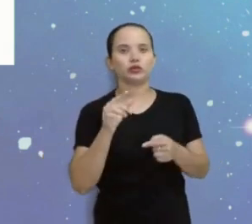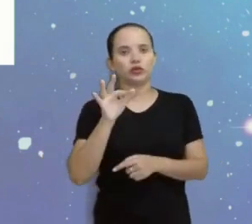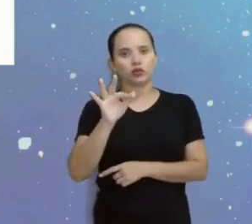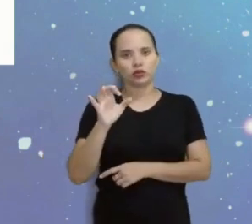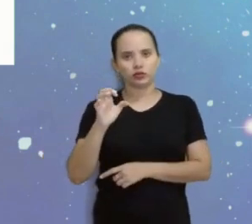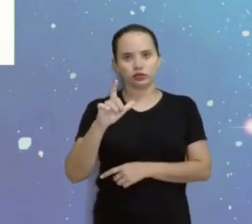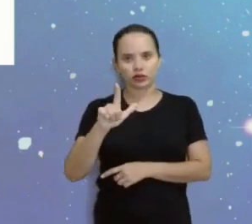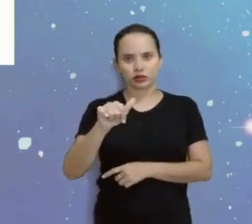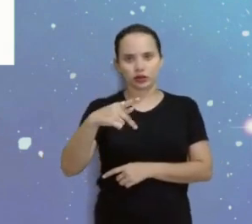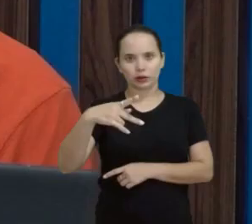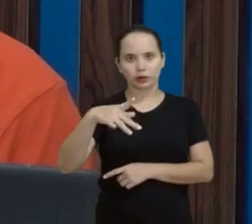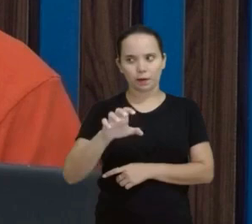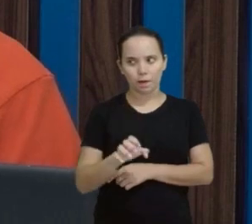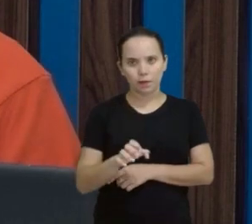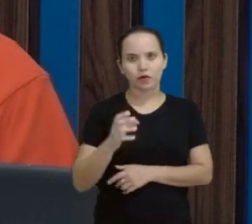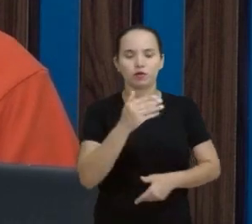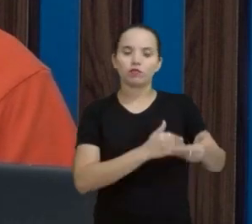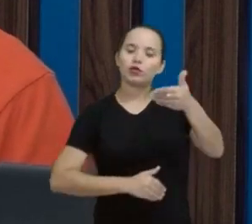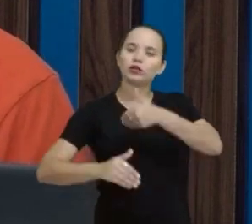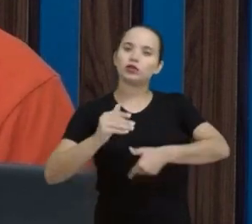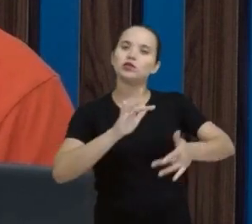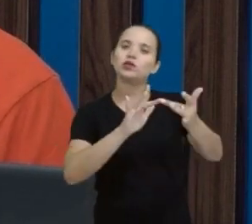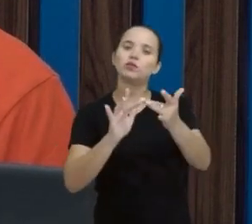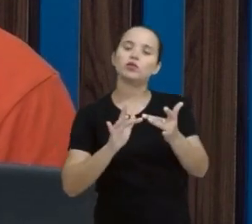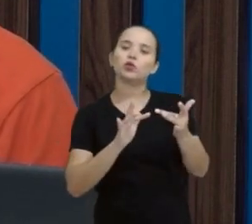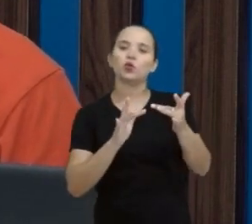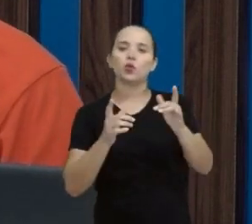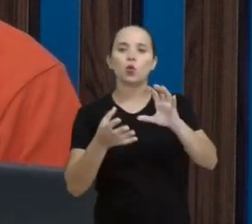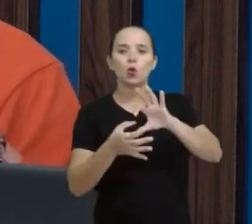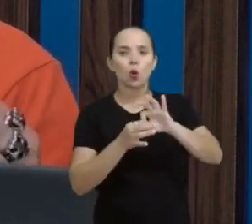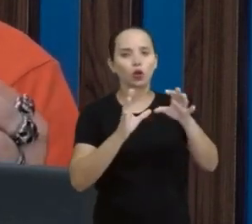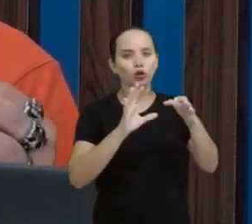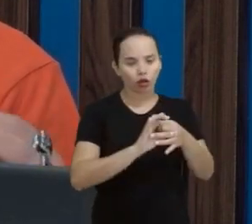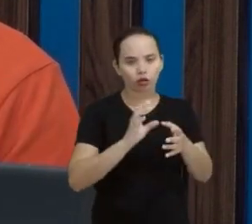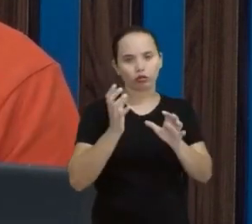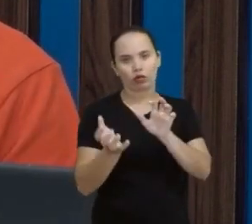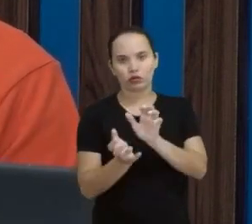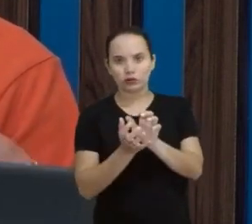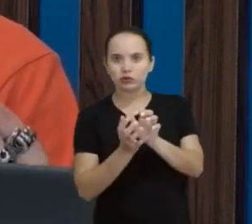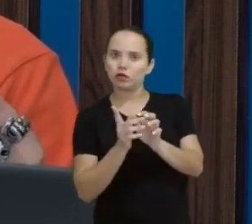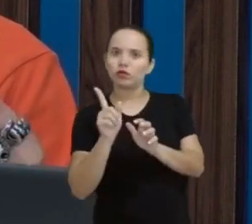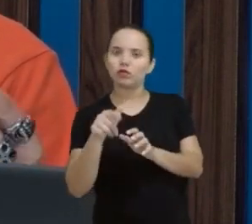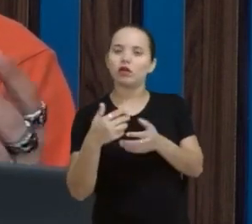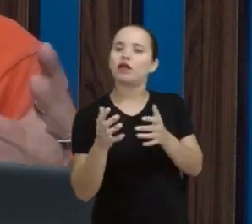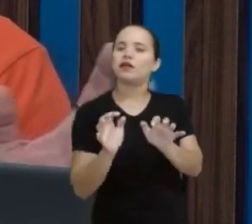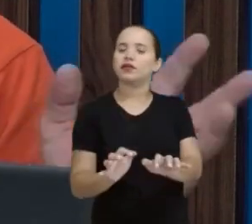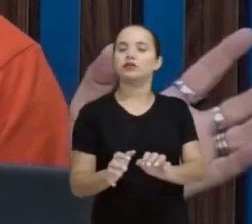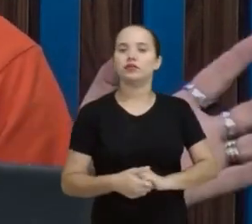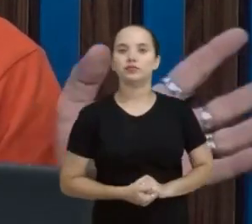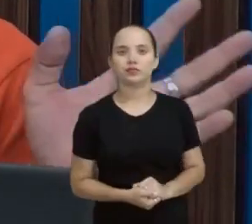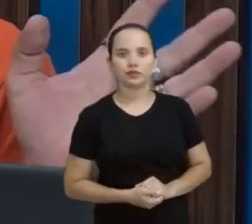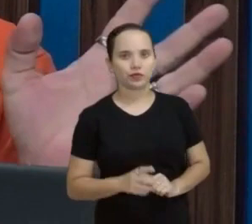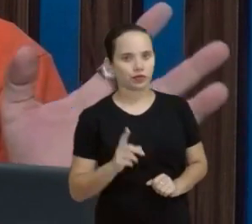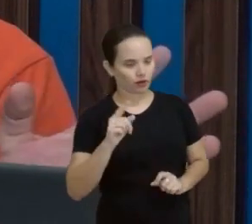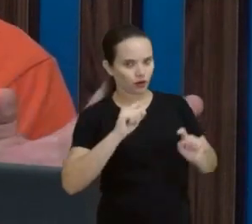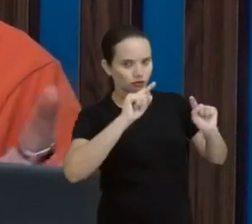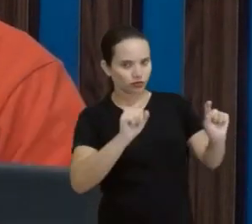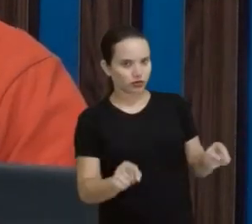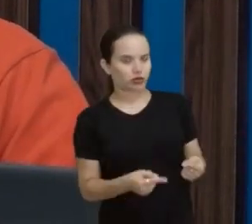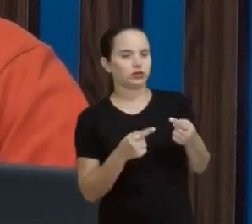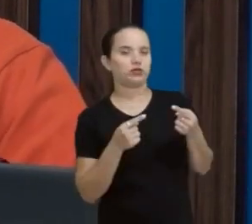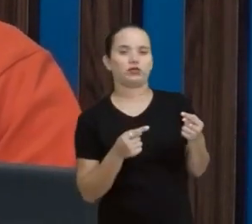parte lá do Conecta Recife, passou na primeira aula, era justamente esse. Então, é um desafio,